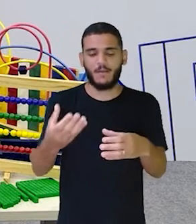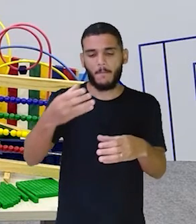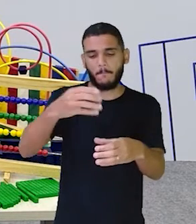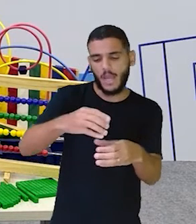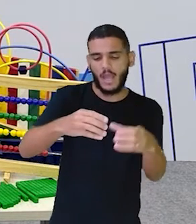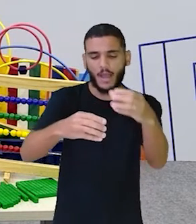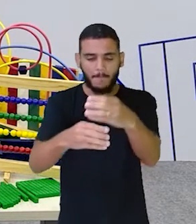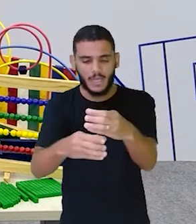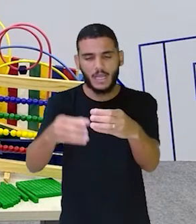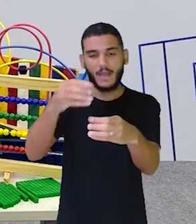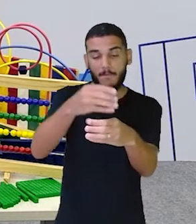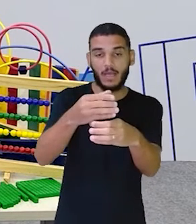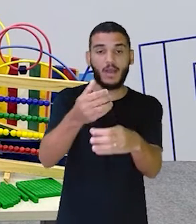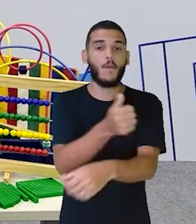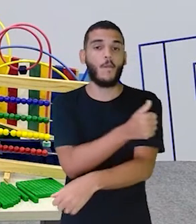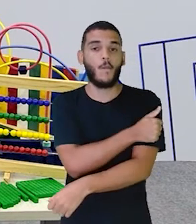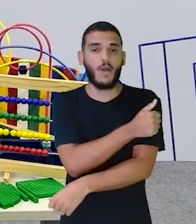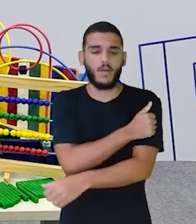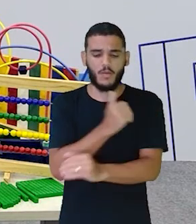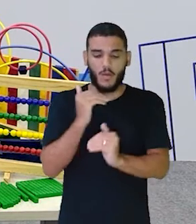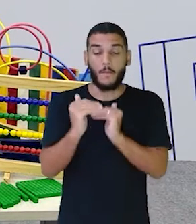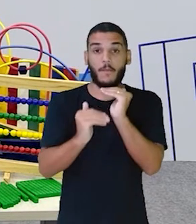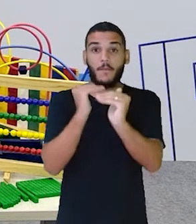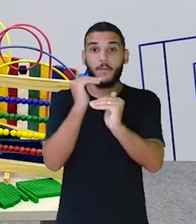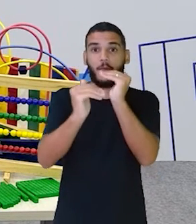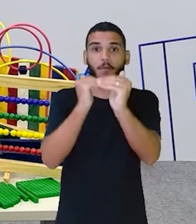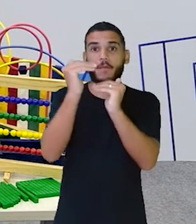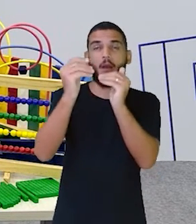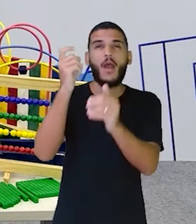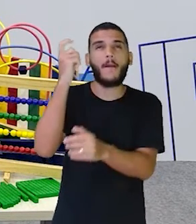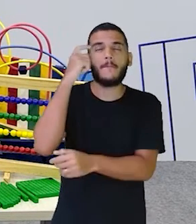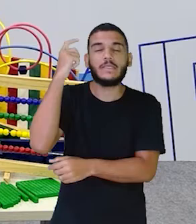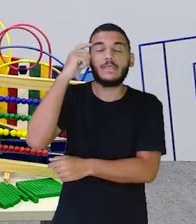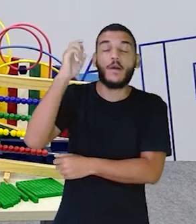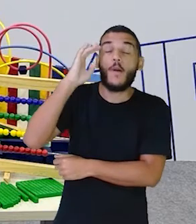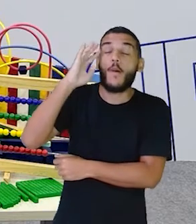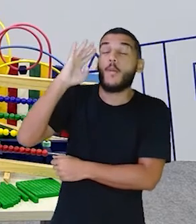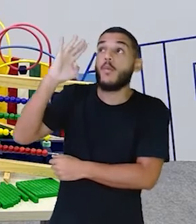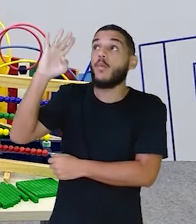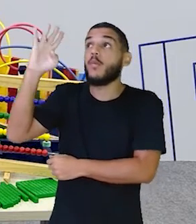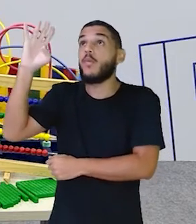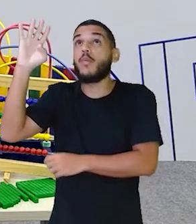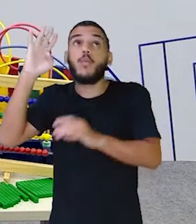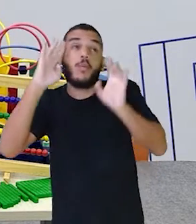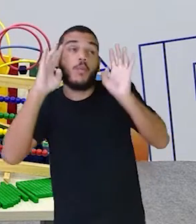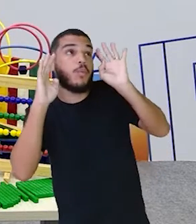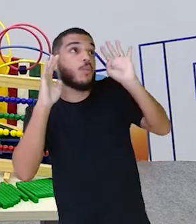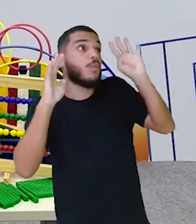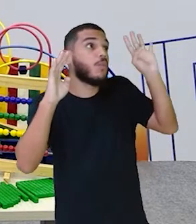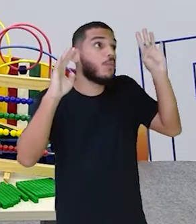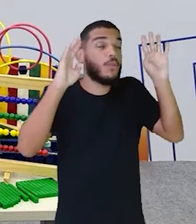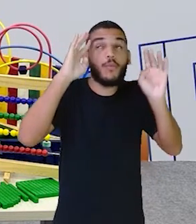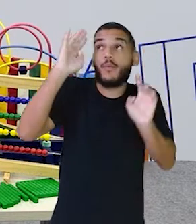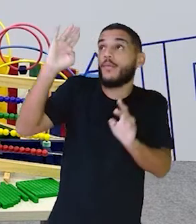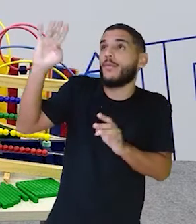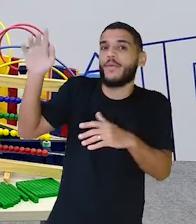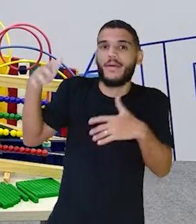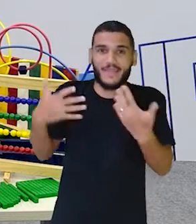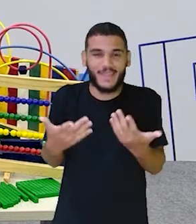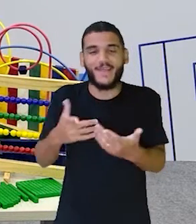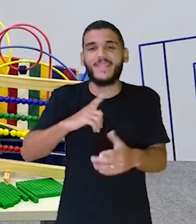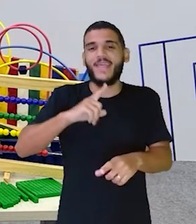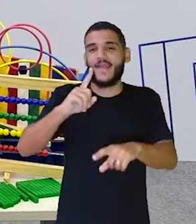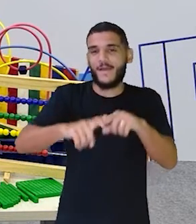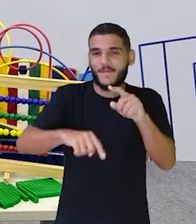o estudante ele está ali desenvolvendo dentro do seu mundo. Então, muitas vezes, ele pega um